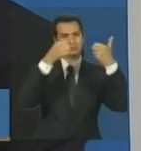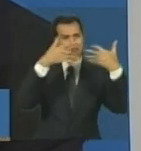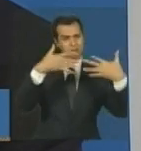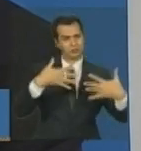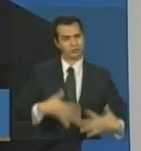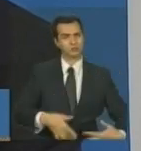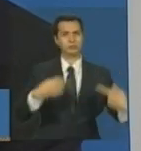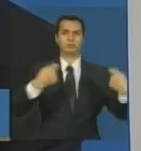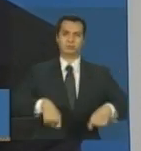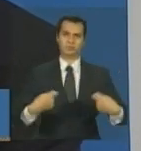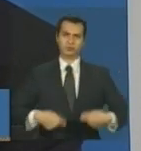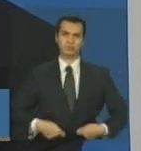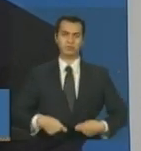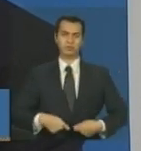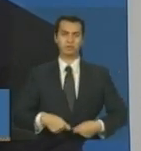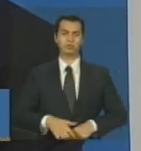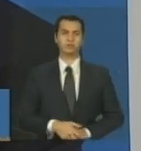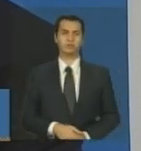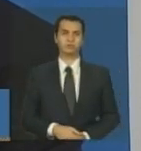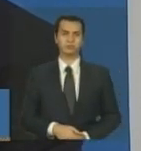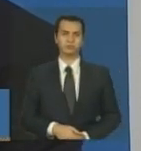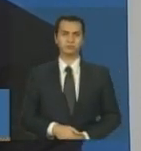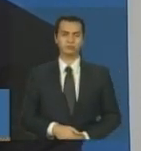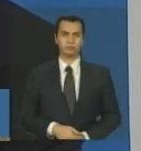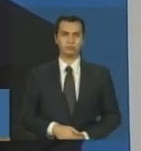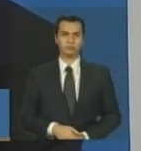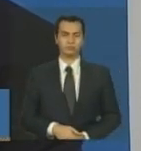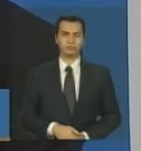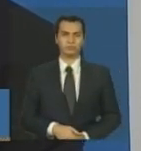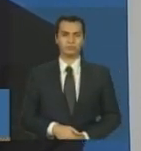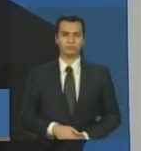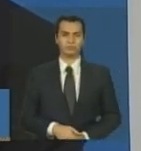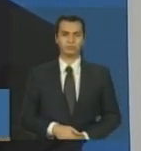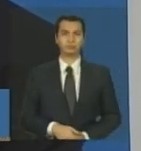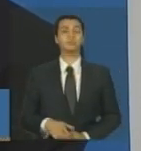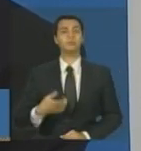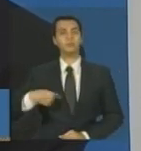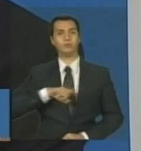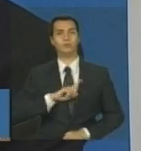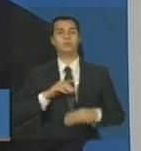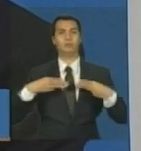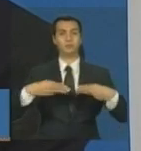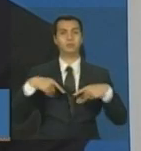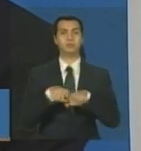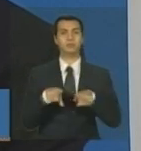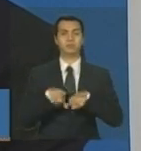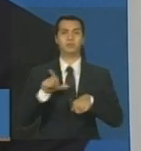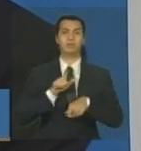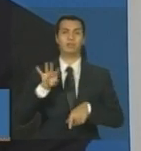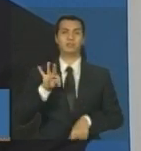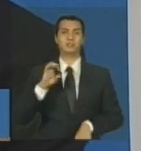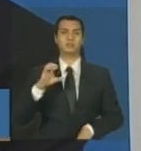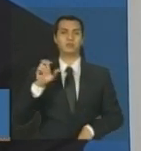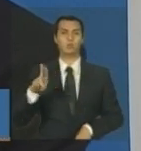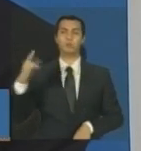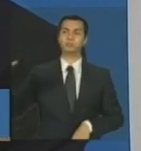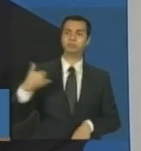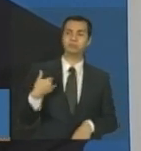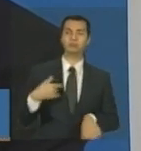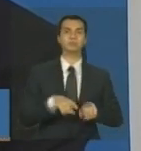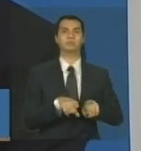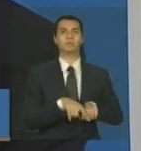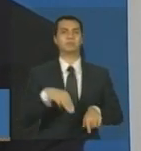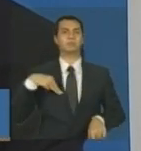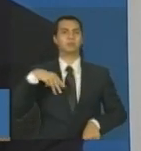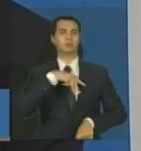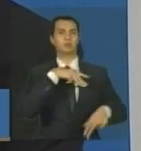Ministério também recebe inúmeras outras demandas de órgãos de fiscalização e de controle, como o TCU, a CGU, o Ministério